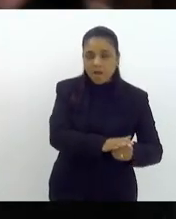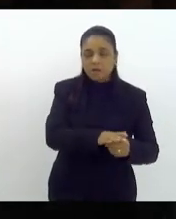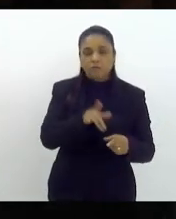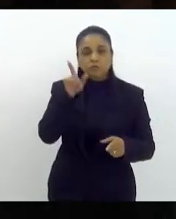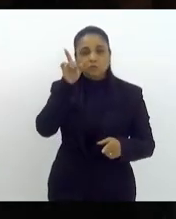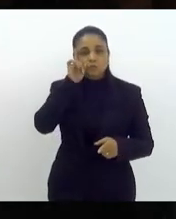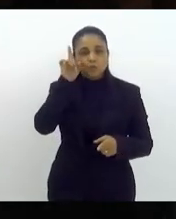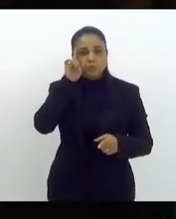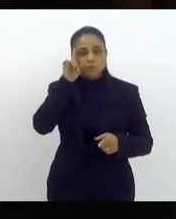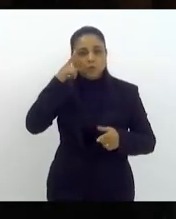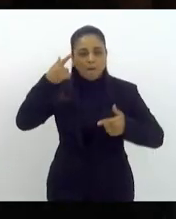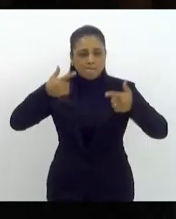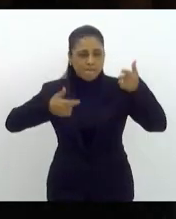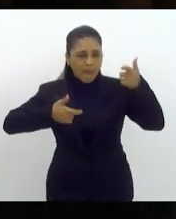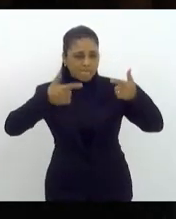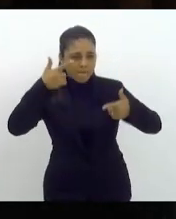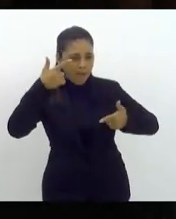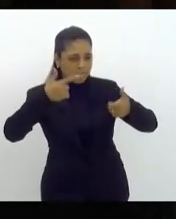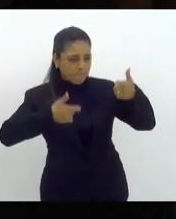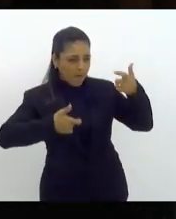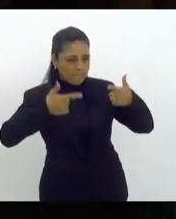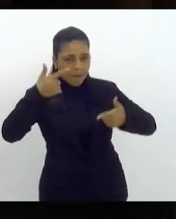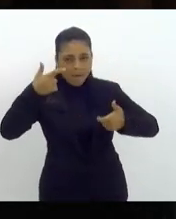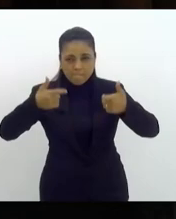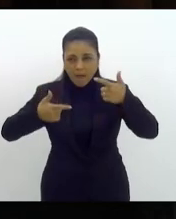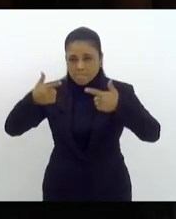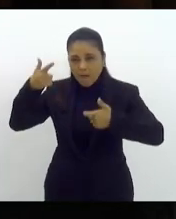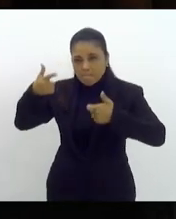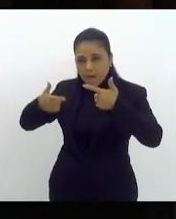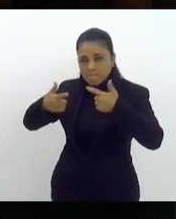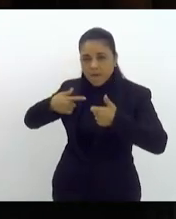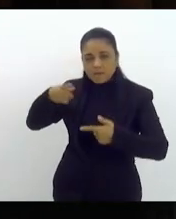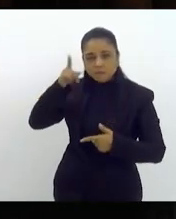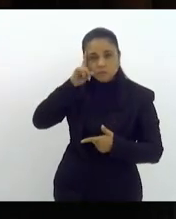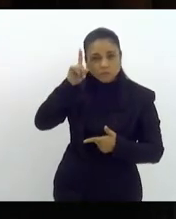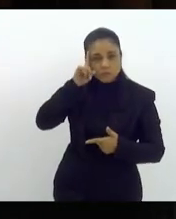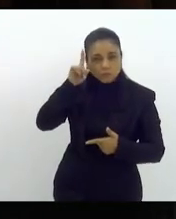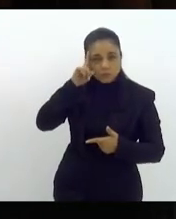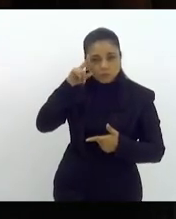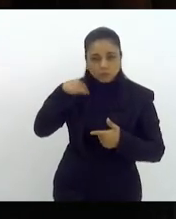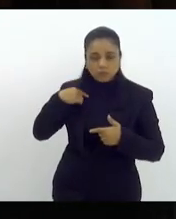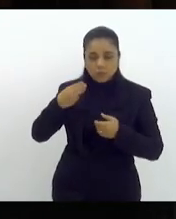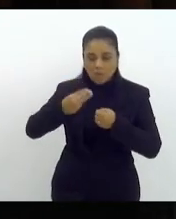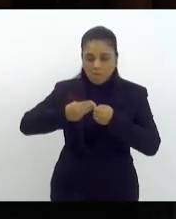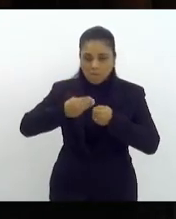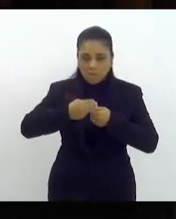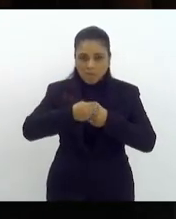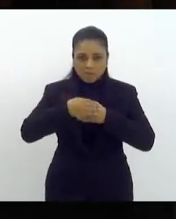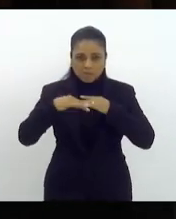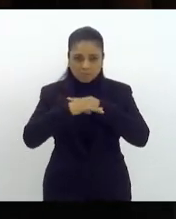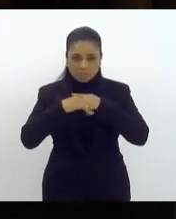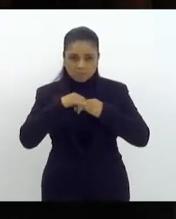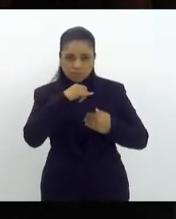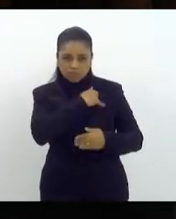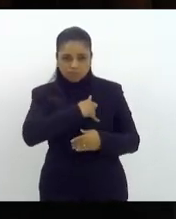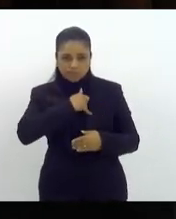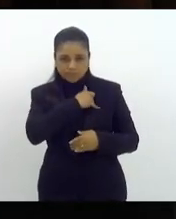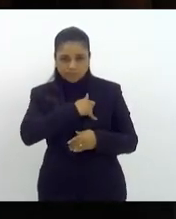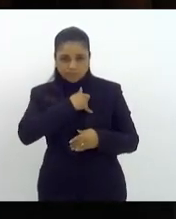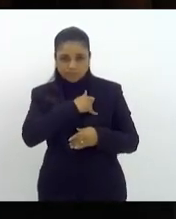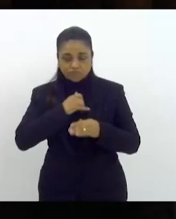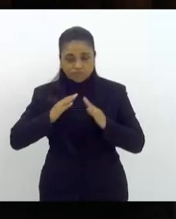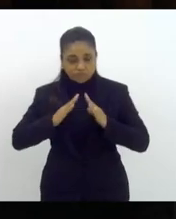é bala Voando para todo lado nos bairros da minha cidade o morador não